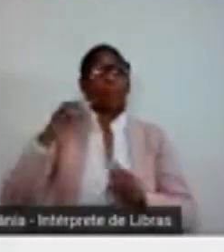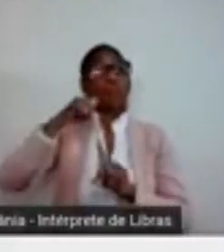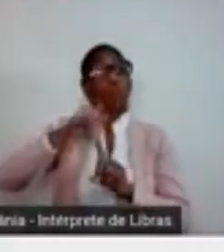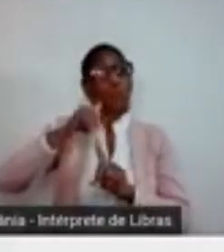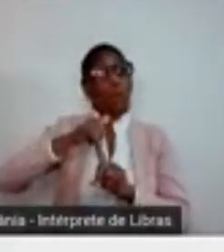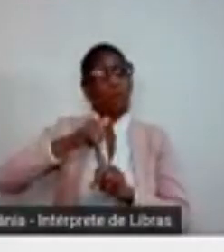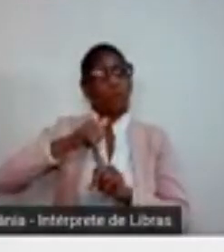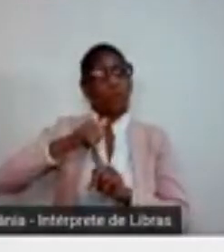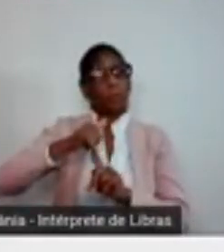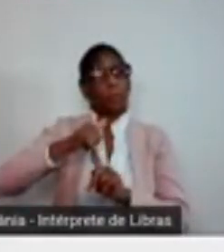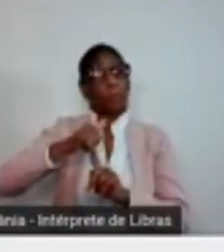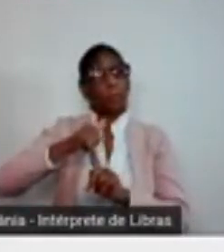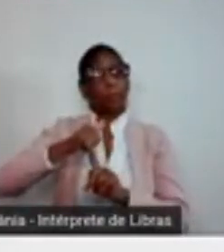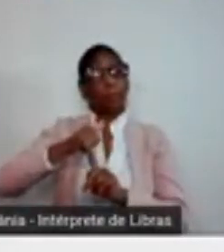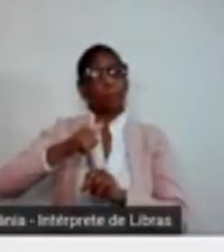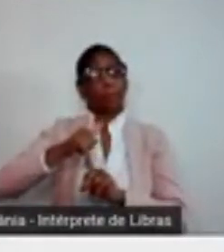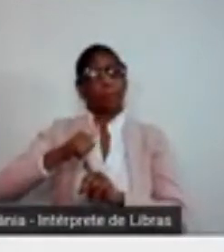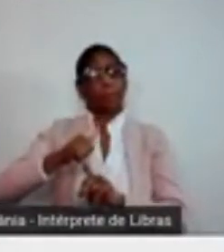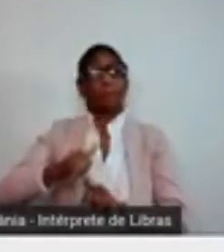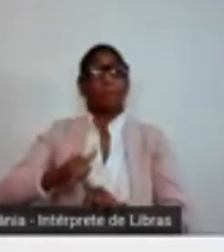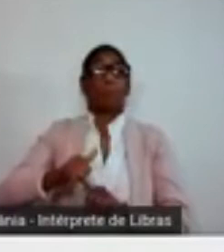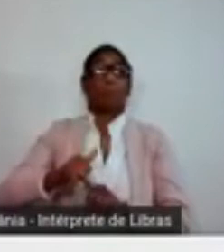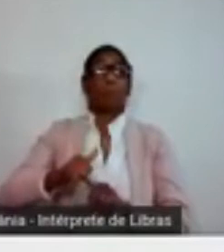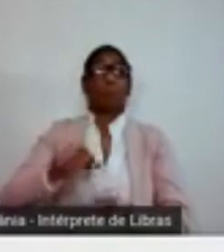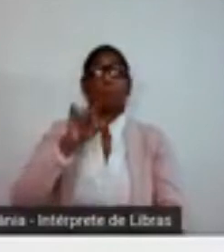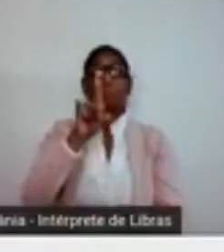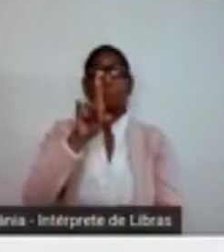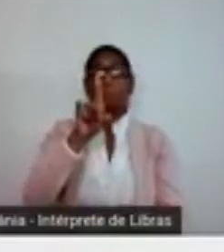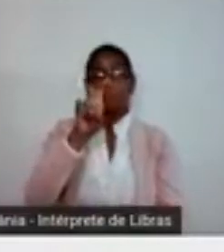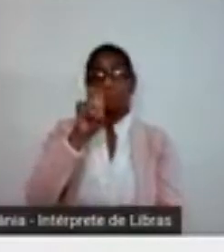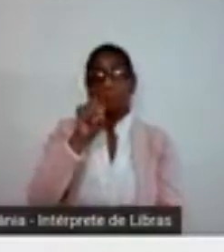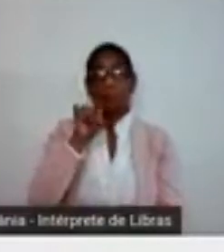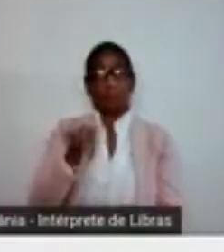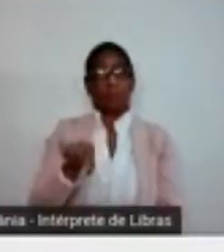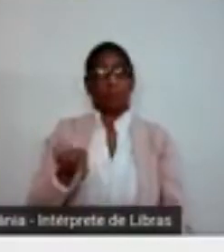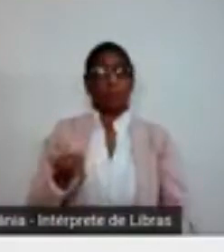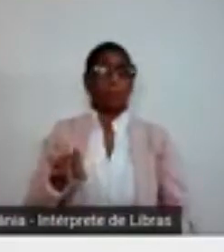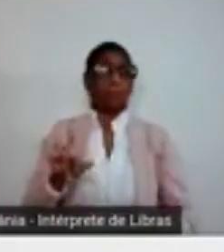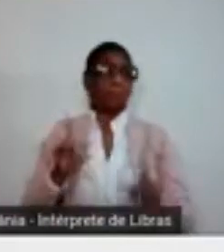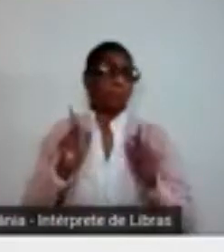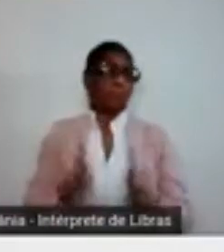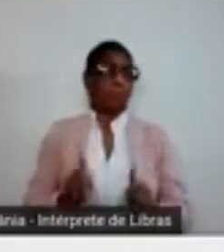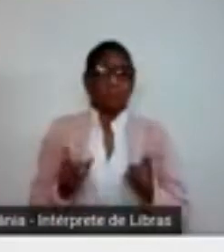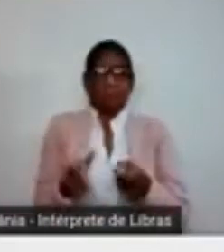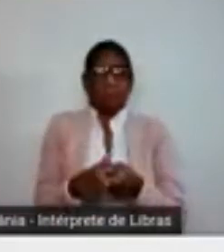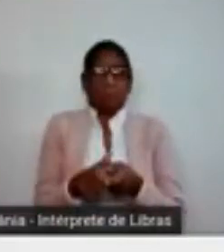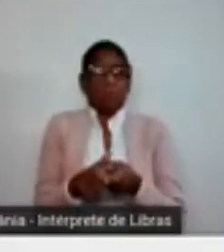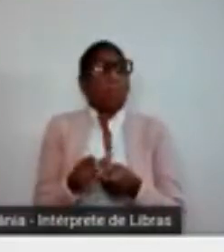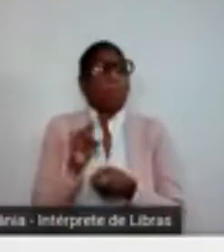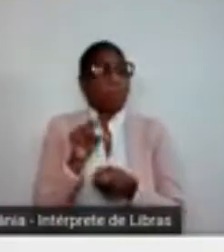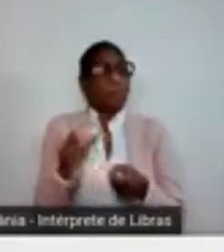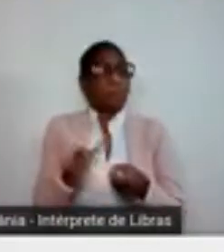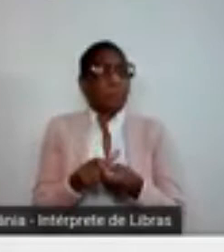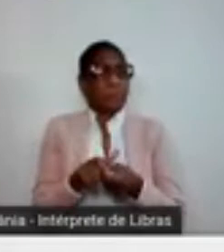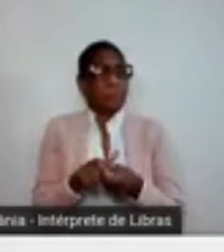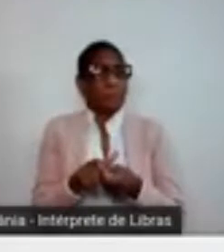de menos habitantes, né? São 150 mil habitantes, uma das regiões talvez das com menor